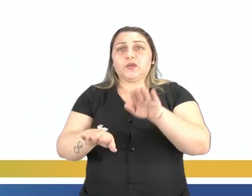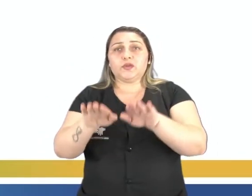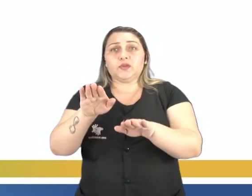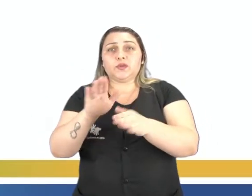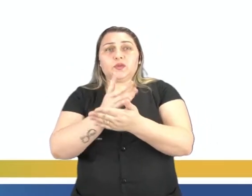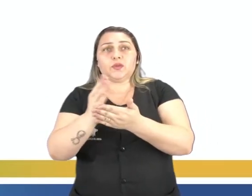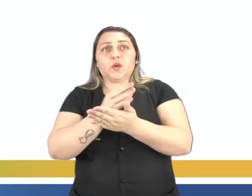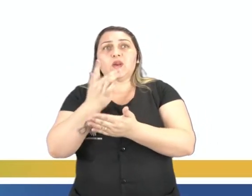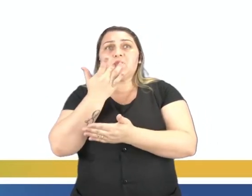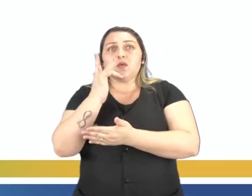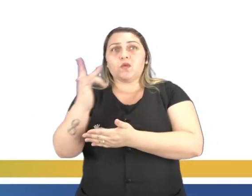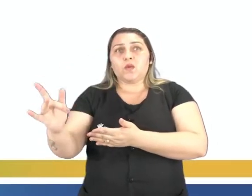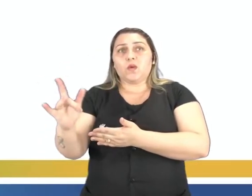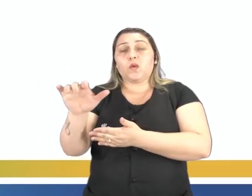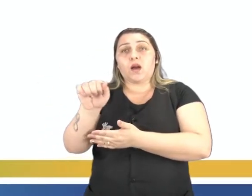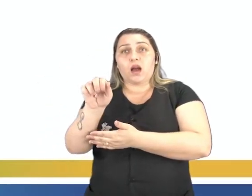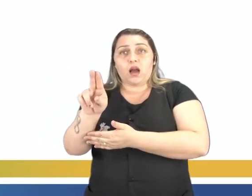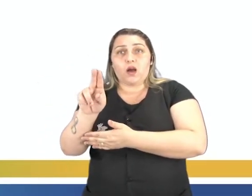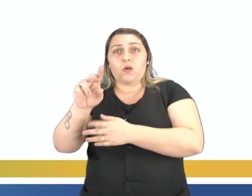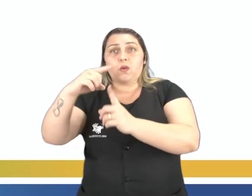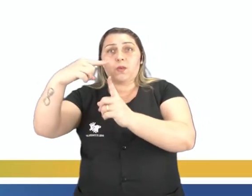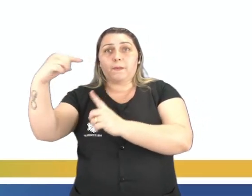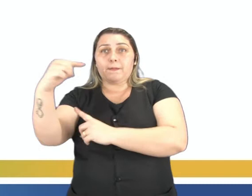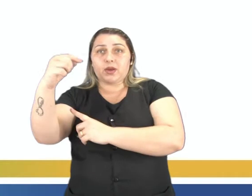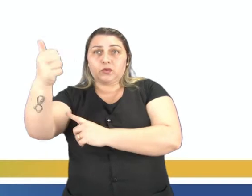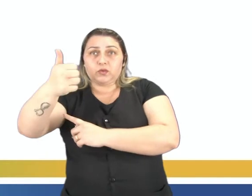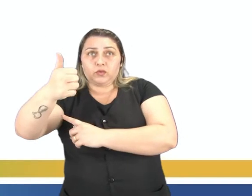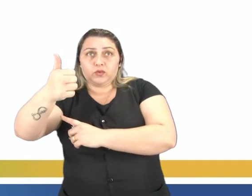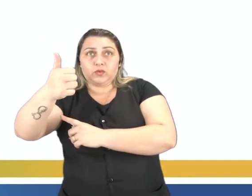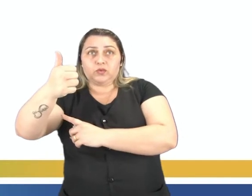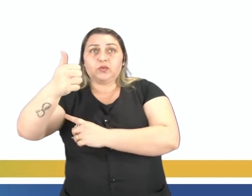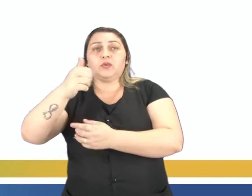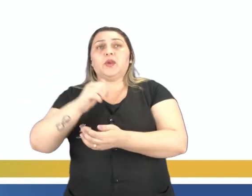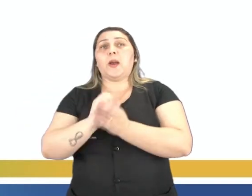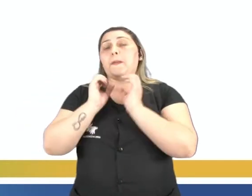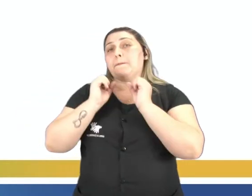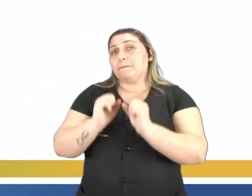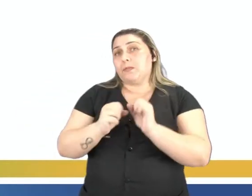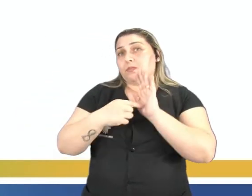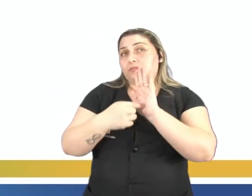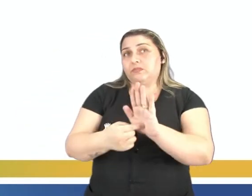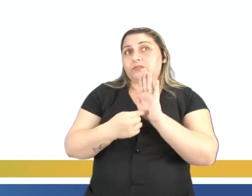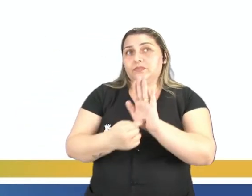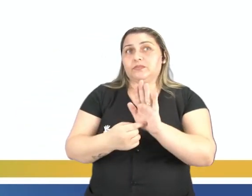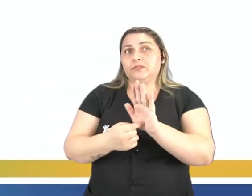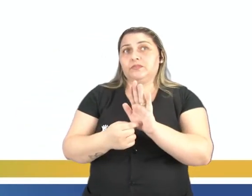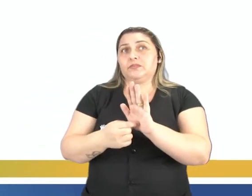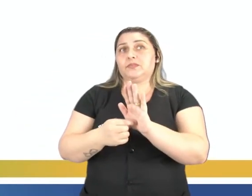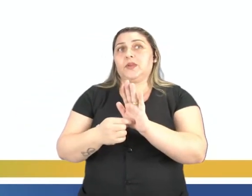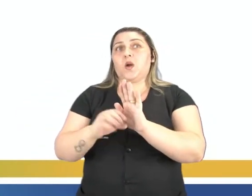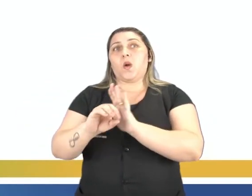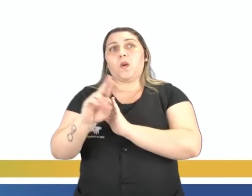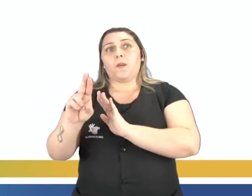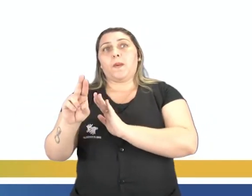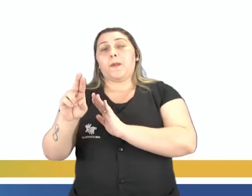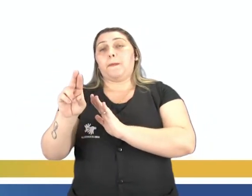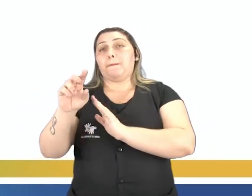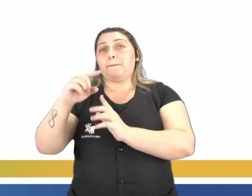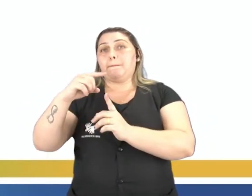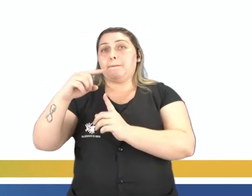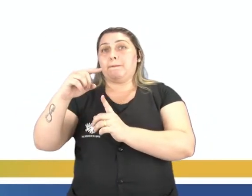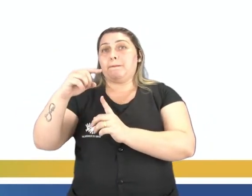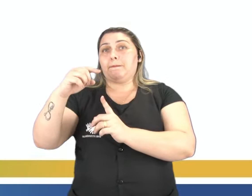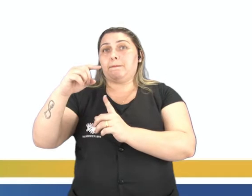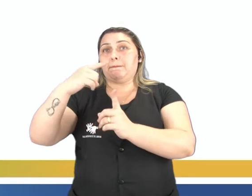o ouro, que aí o símbolo do elemento químico é AU, e aí ele pode apresentar NOx mais 1 ou mais